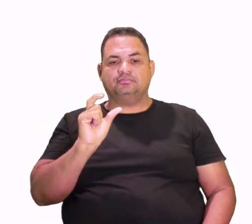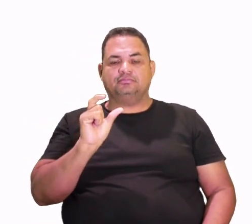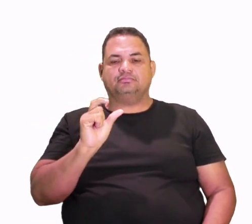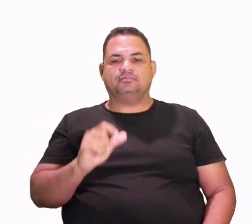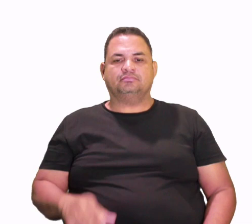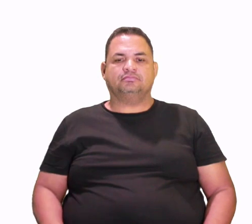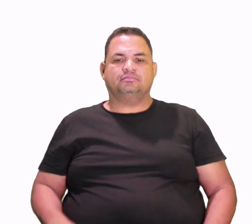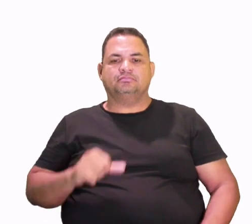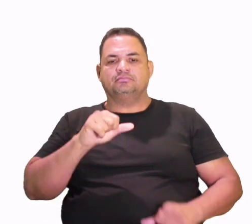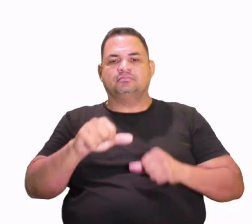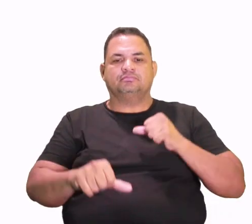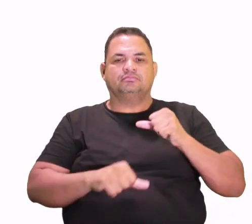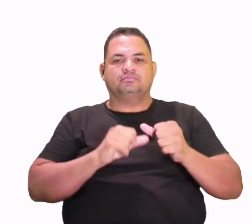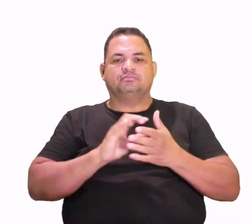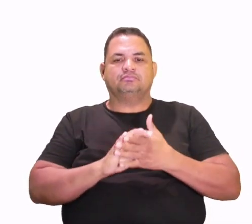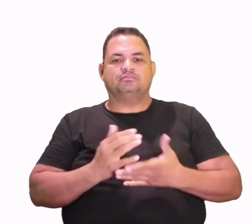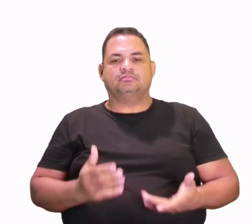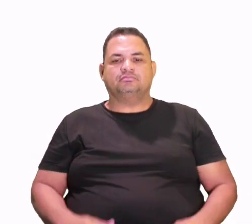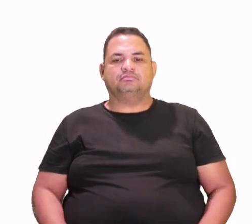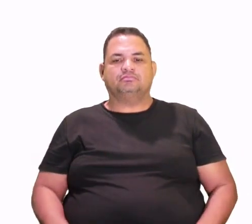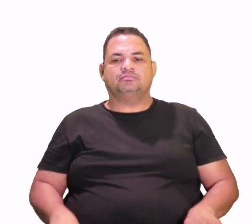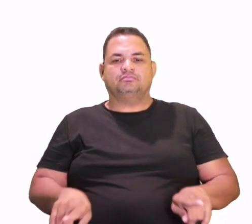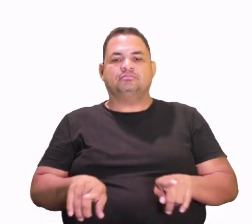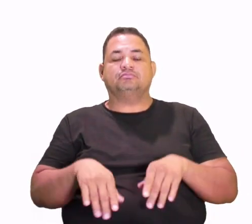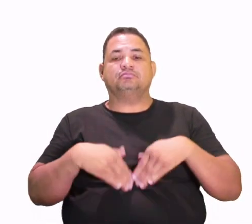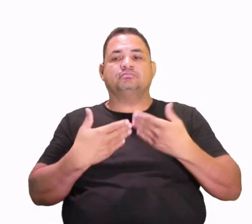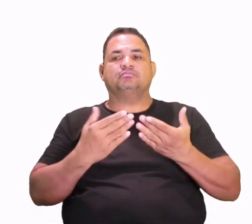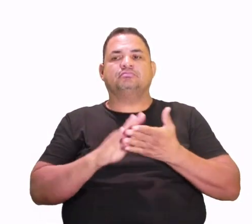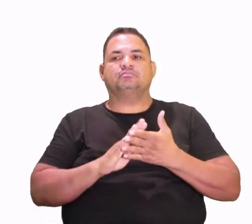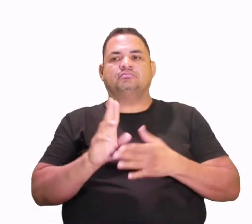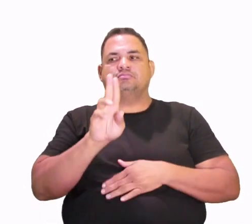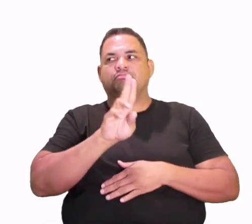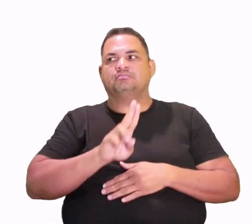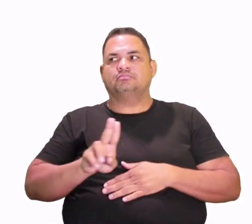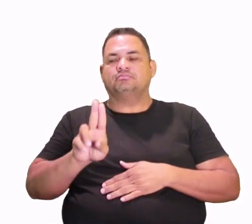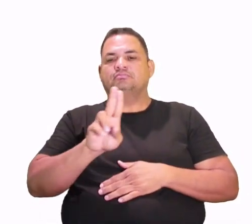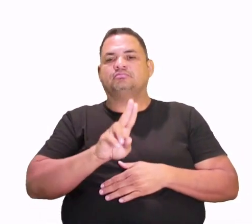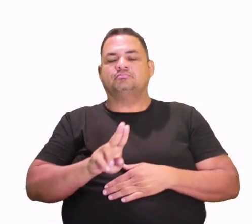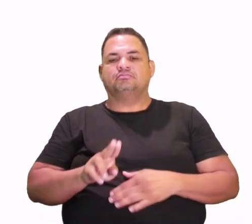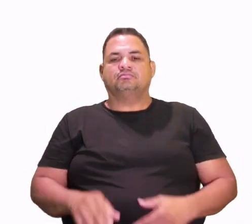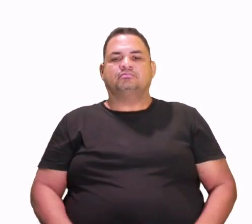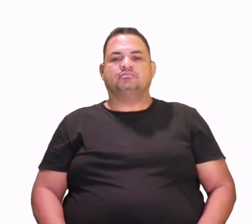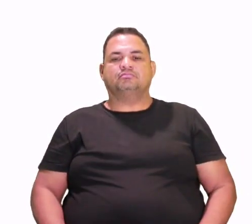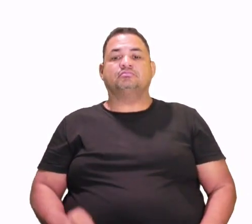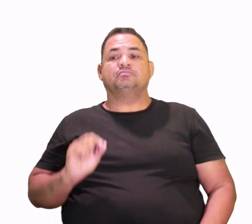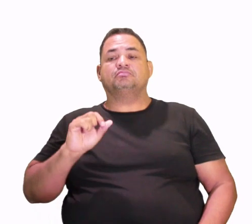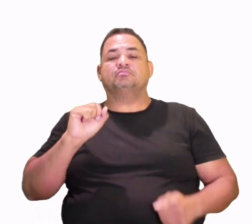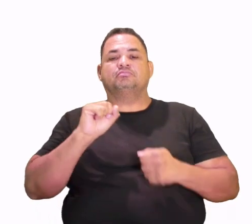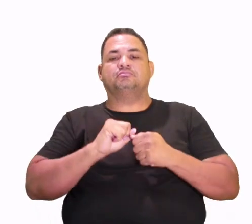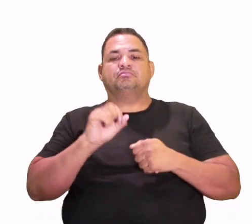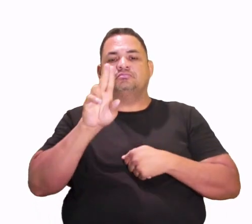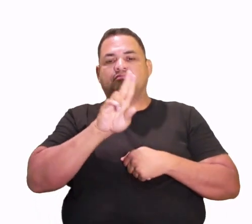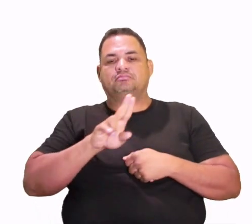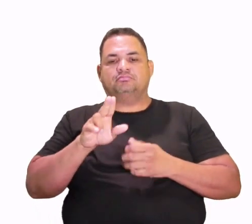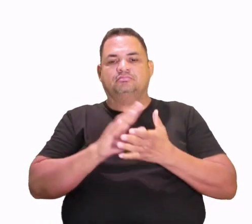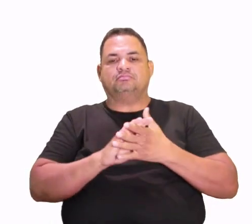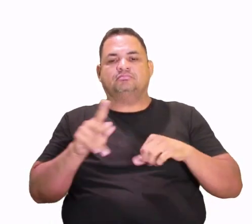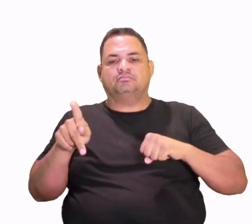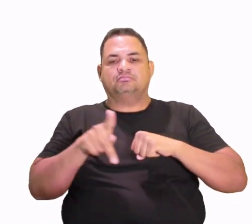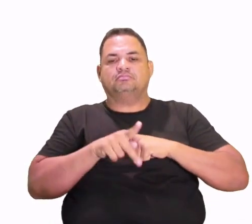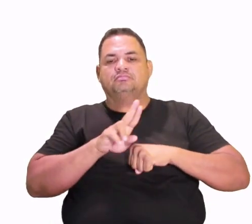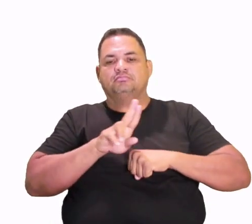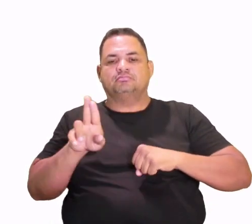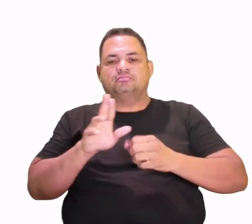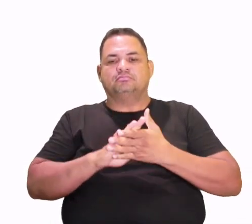no lugar desse pronome pessoal? Pode. E quando eu não quero usar a palavra que eu faço? Vai usar esse pronome pessoal, porque não